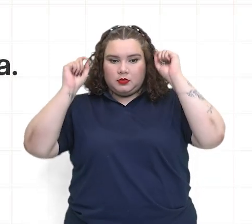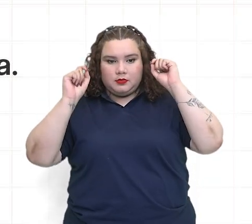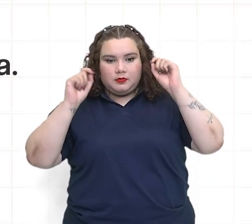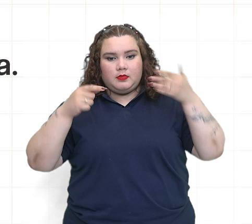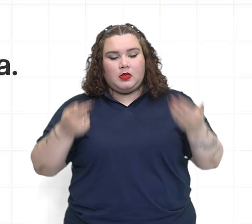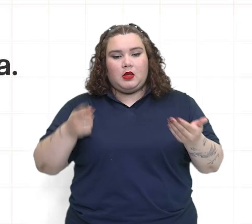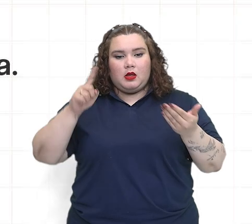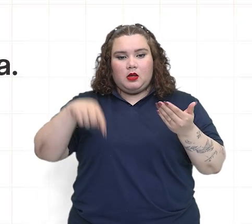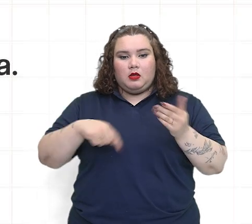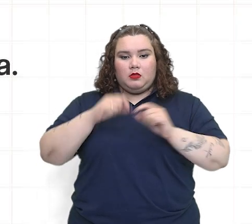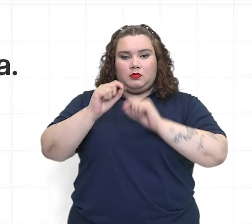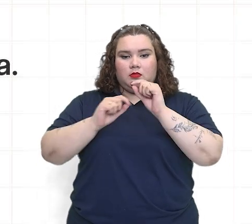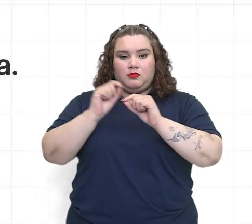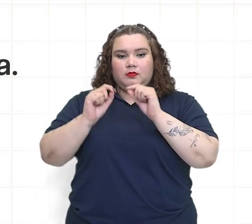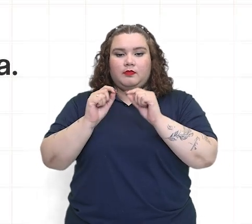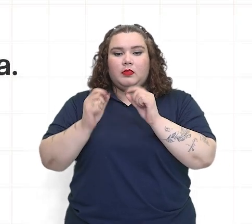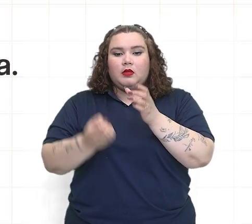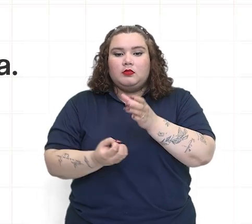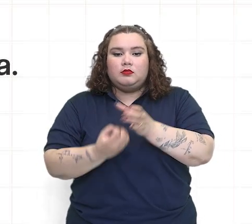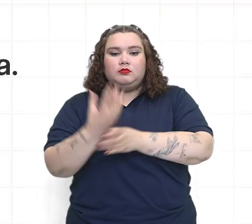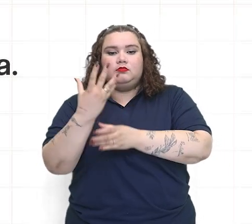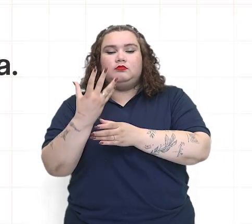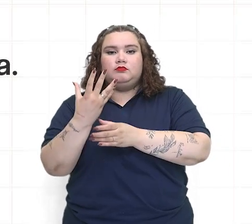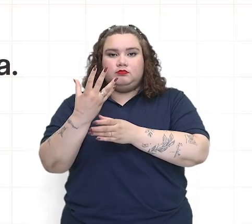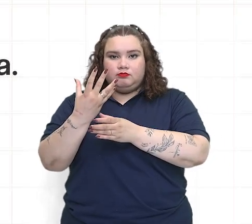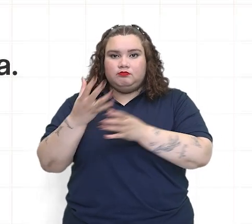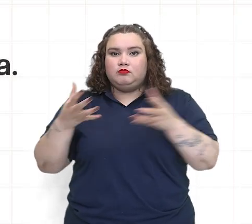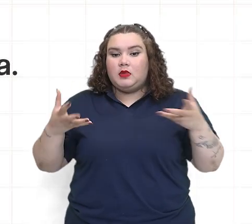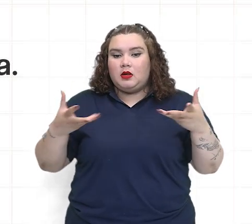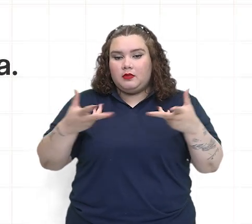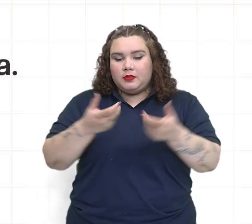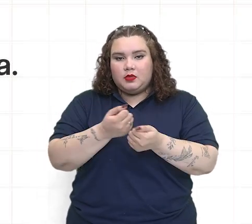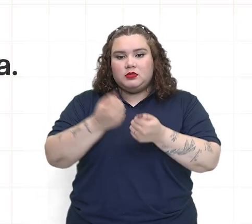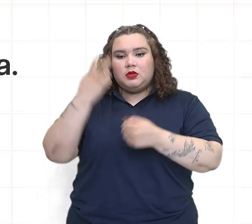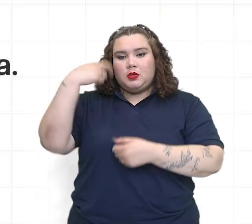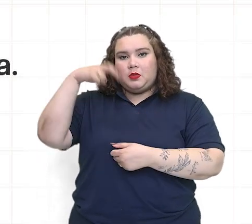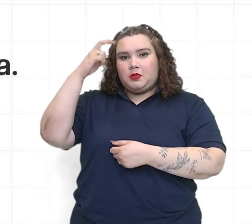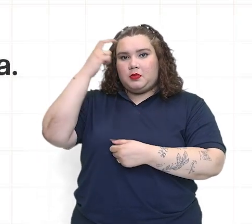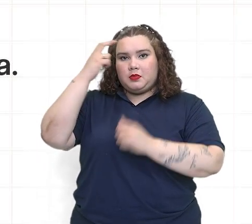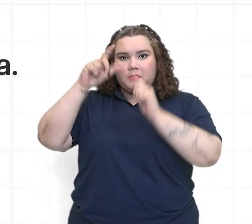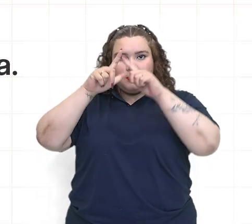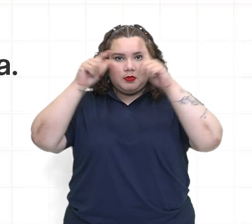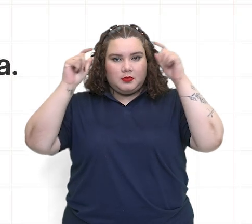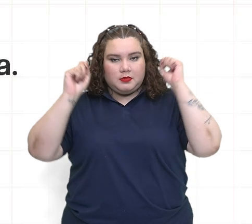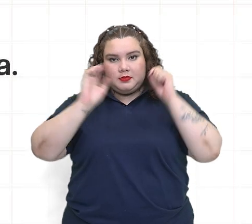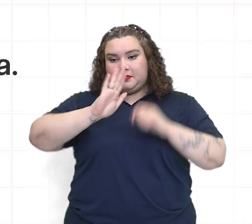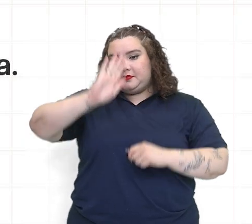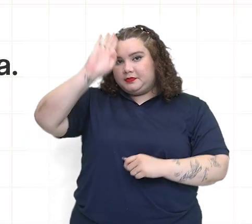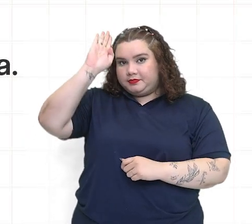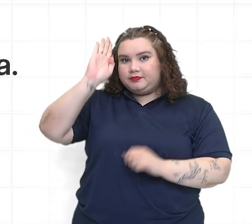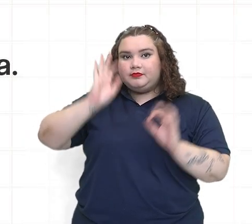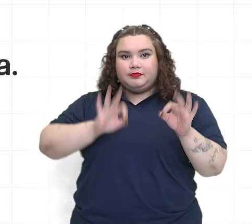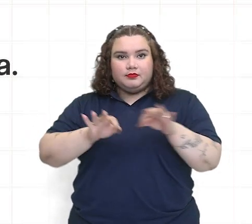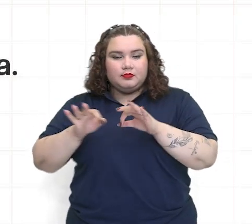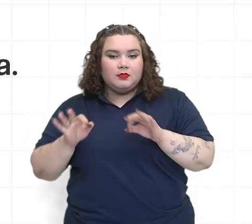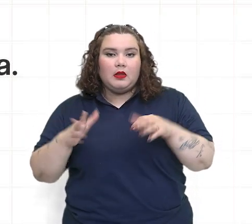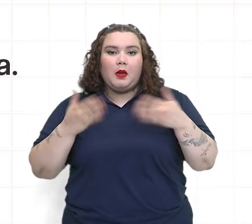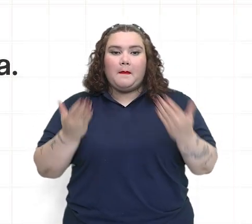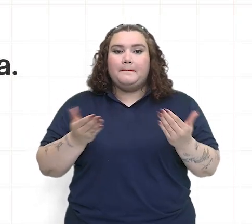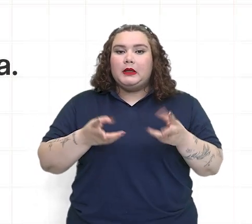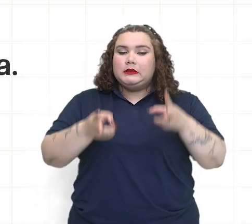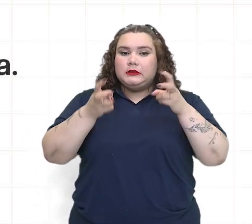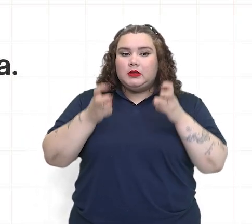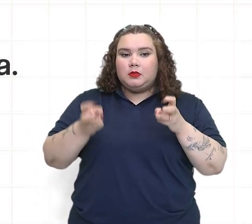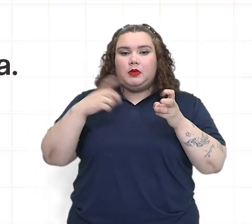o espetacular, né, o despertar espetacular, né, dessa cultura, então, greco-romana. Então, observem